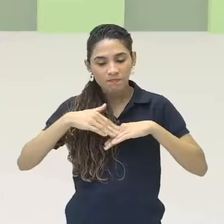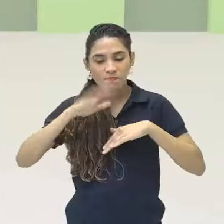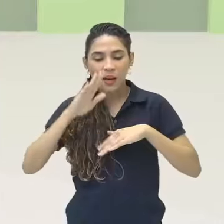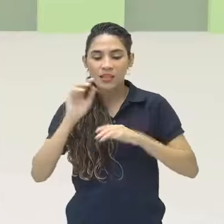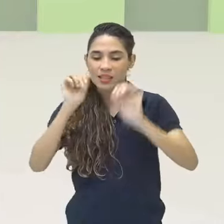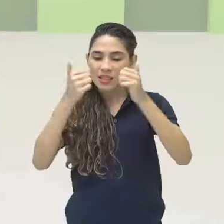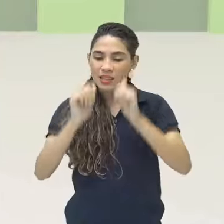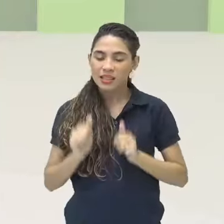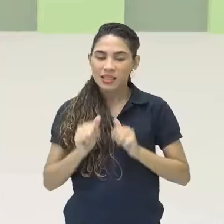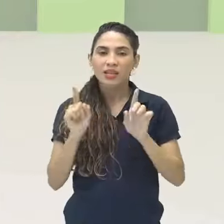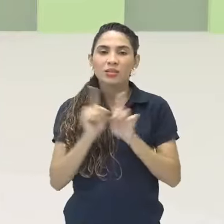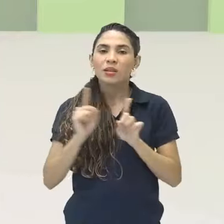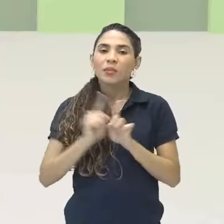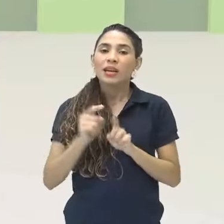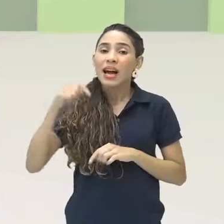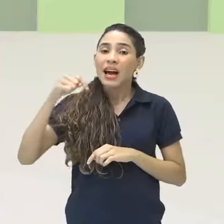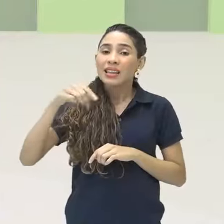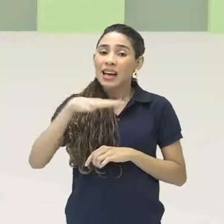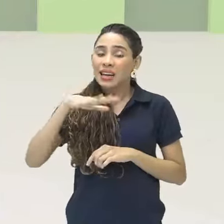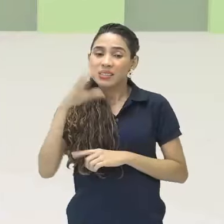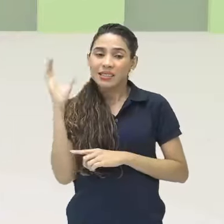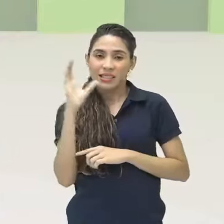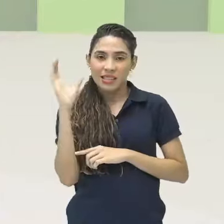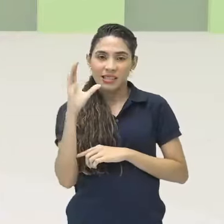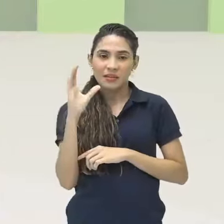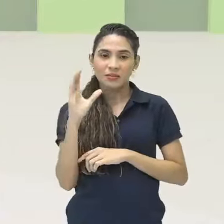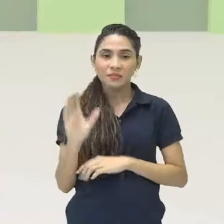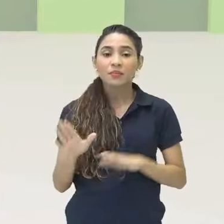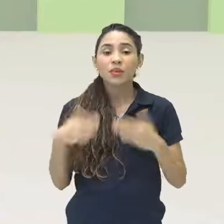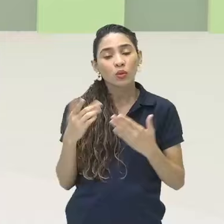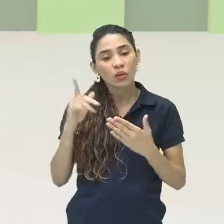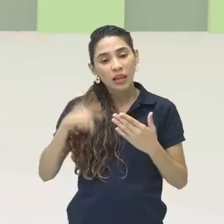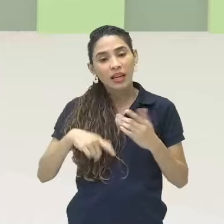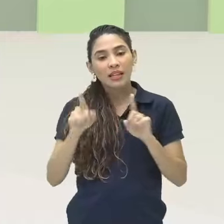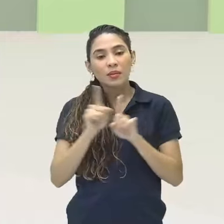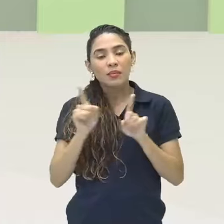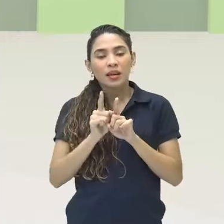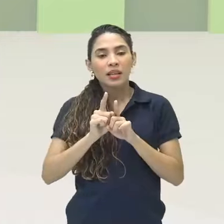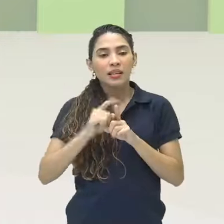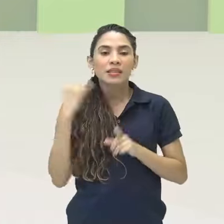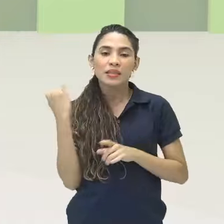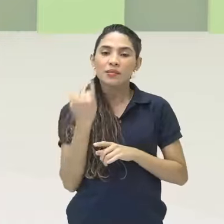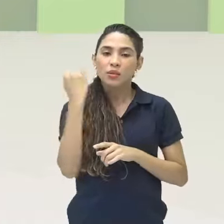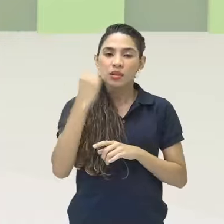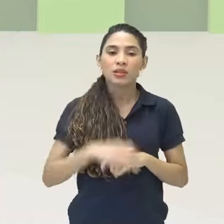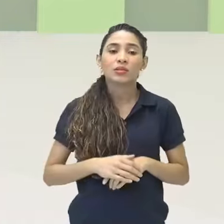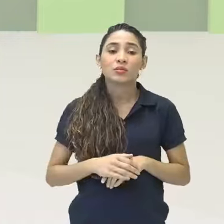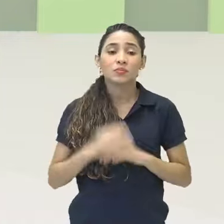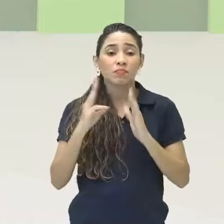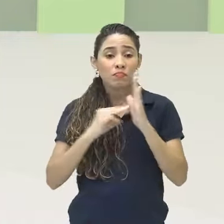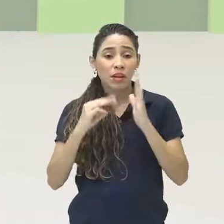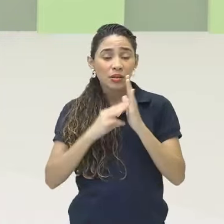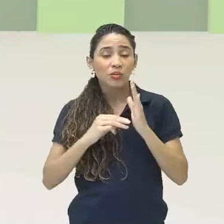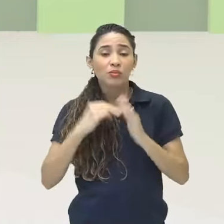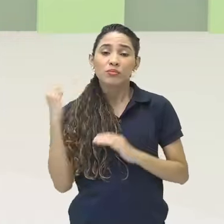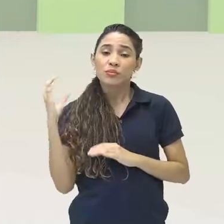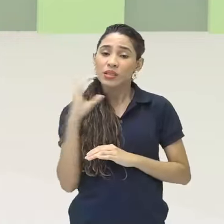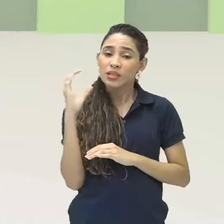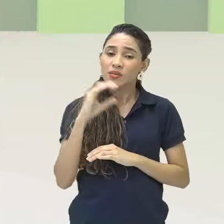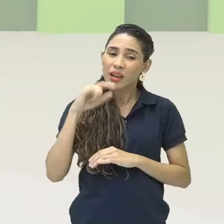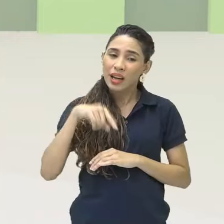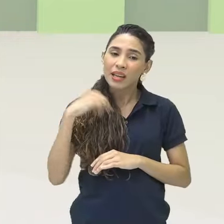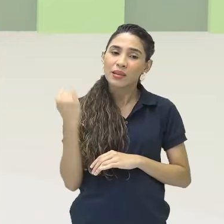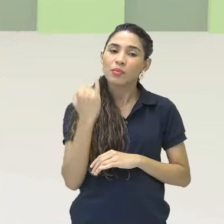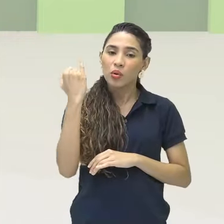construído paralelo também aqui à ciência. E, atualmente, é uma ferramenta muito importante. Esse método científico é uma ferramenta muito